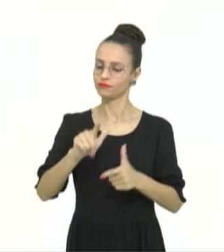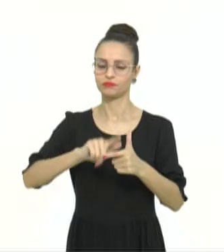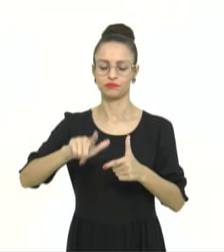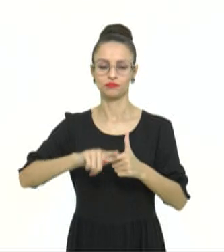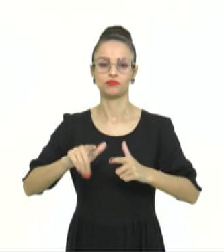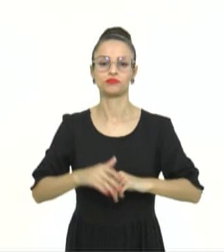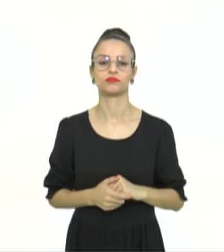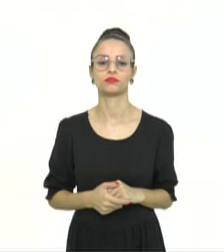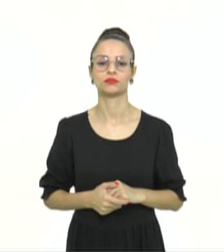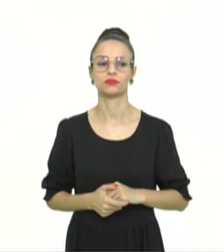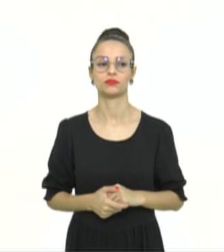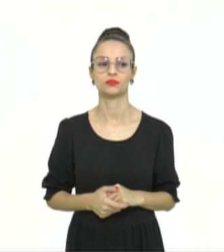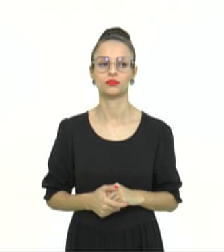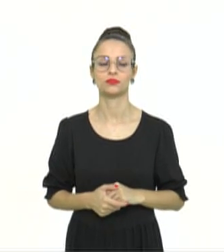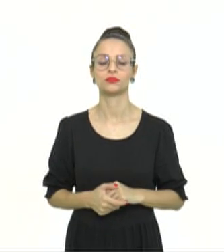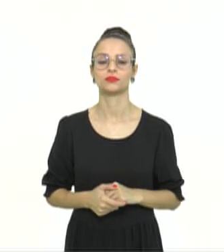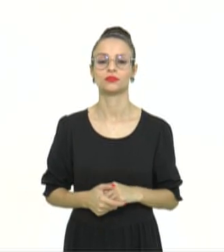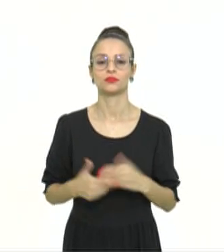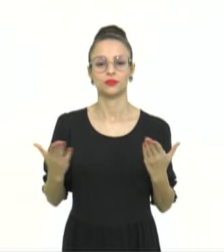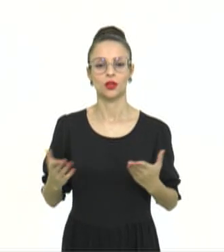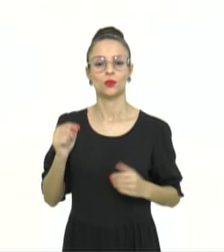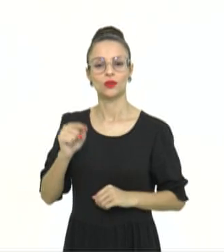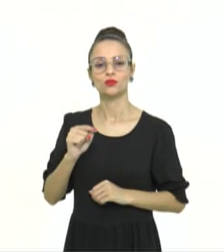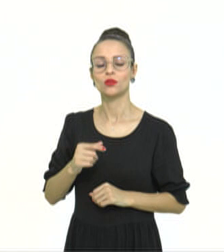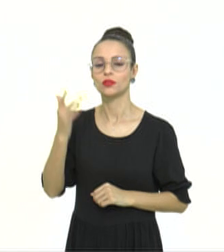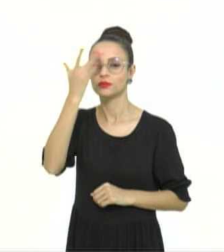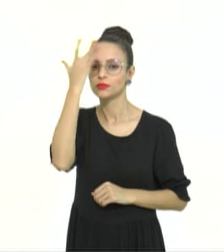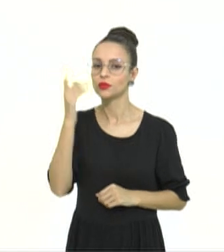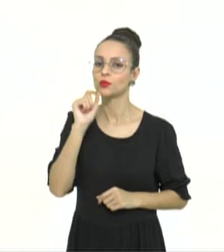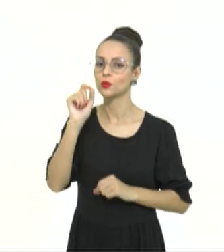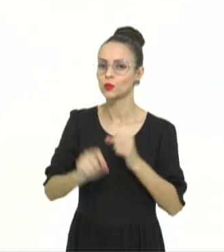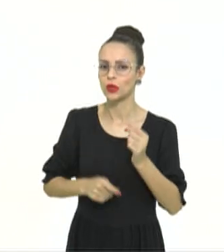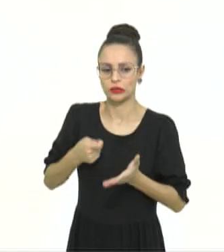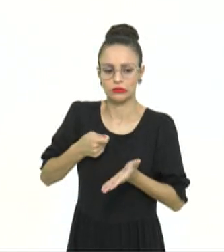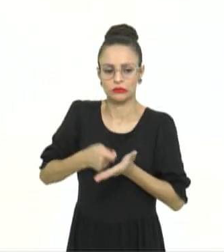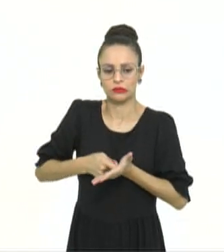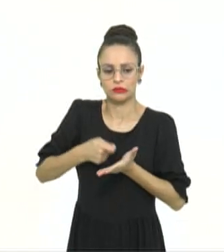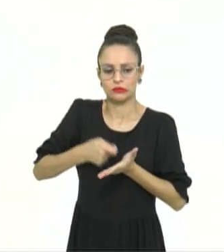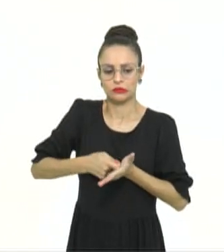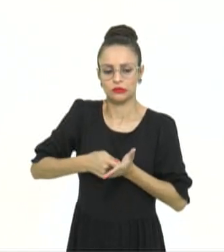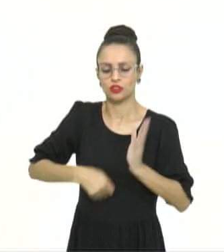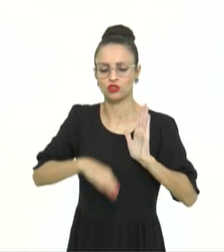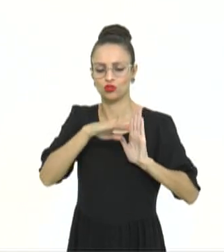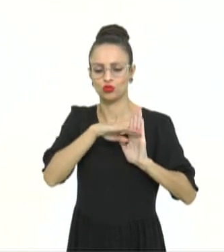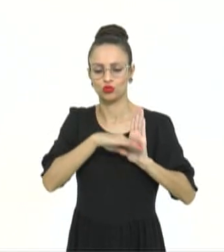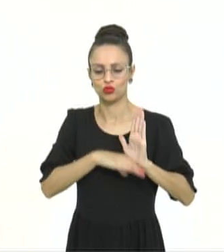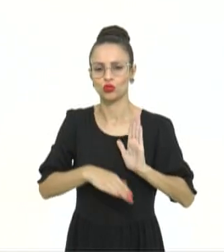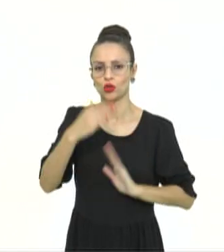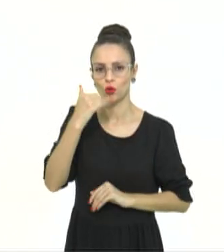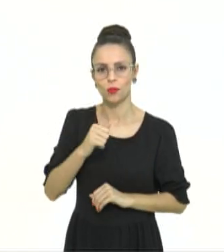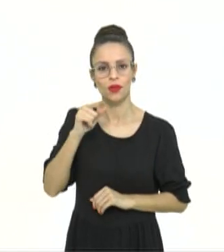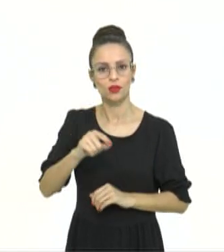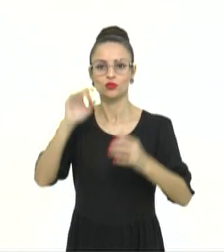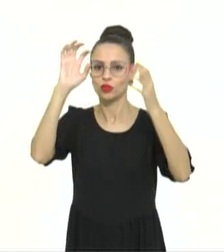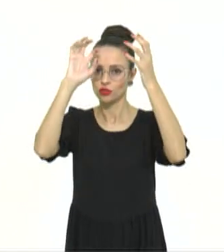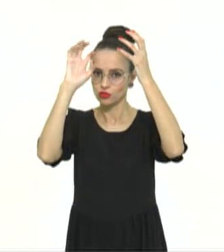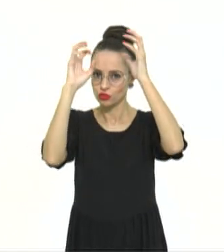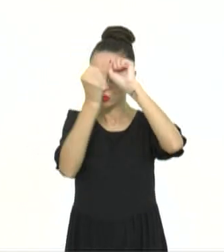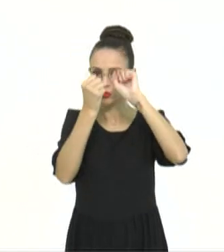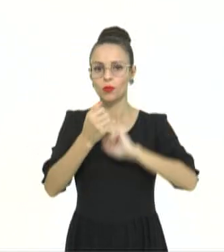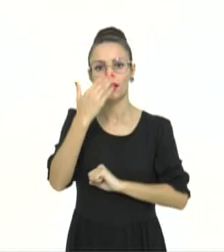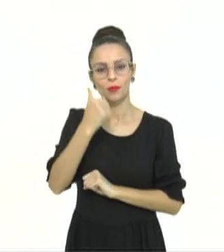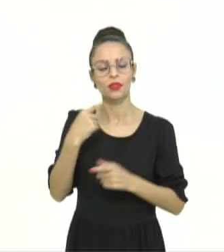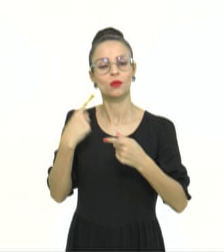que leva, né, a seguir aí dietas muito rígidas. E aí a gente chama isso de distúrbio alimentar justamente por